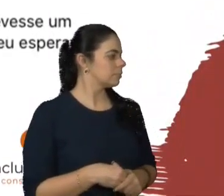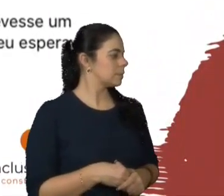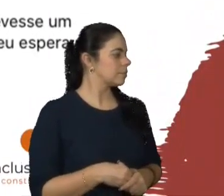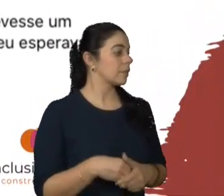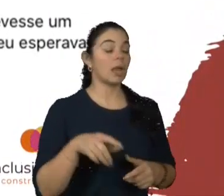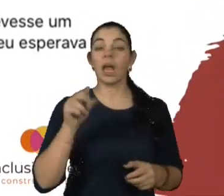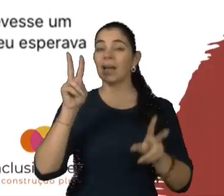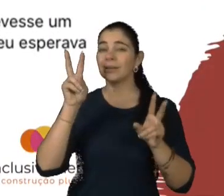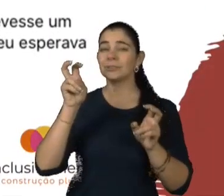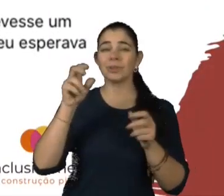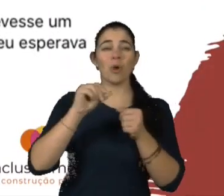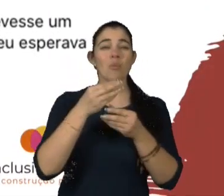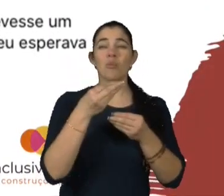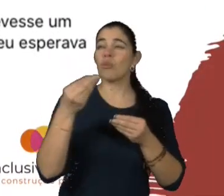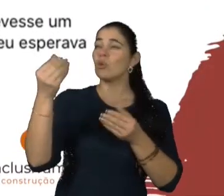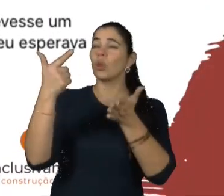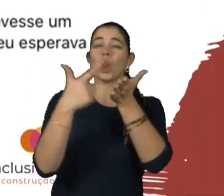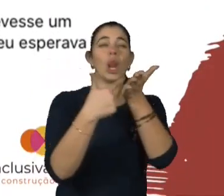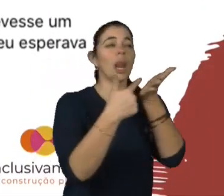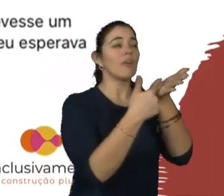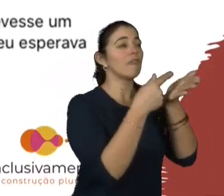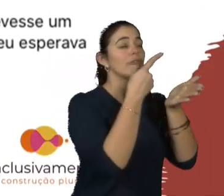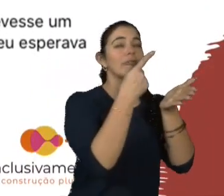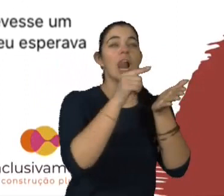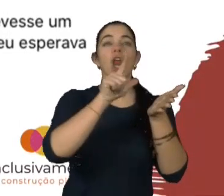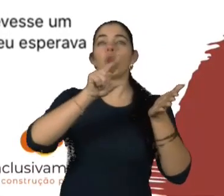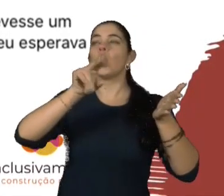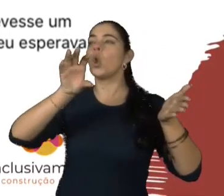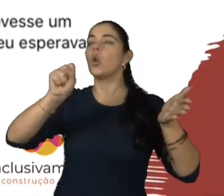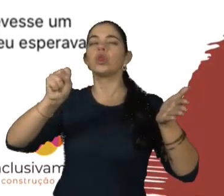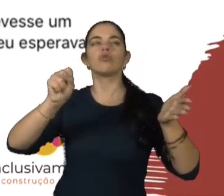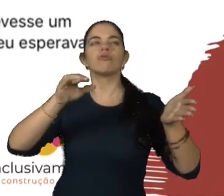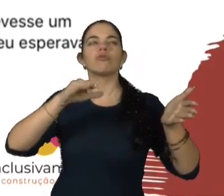Sobre as dezenas de livros que falam sobre o luto do filho esperado.